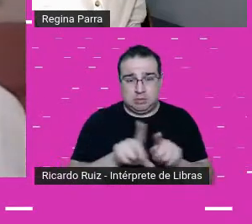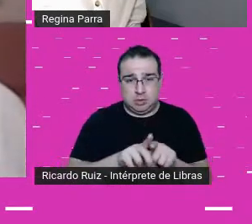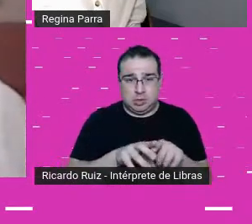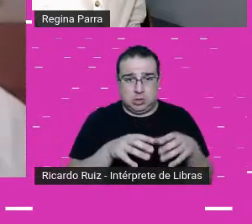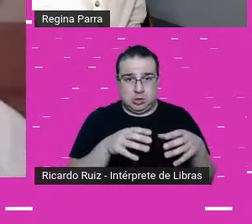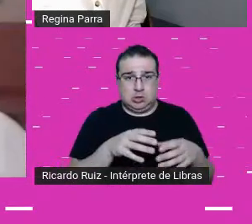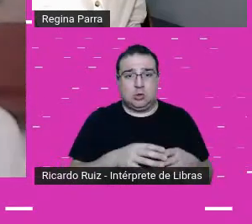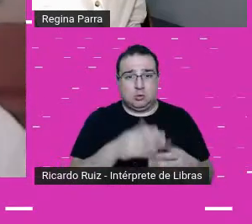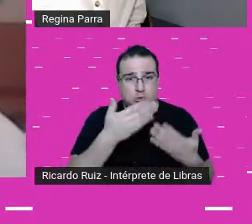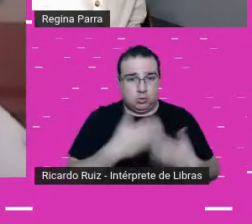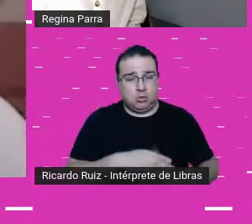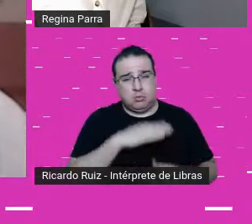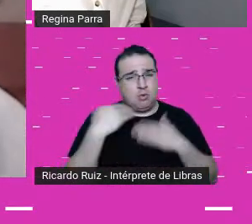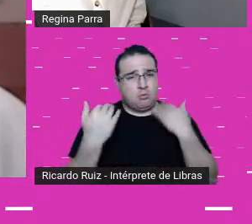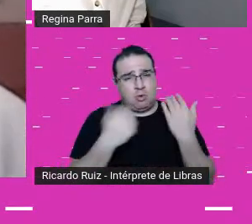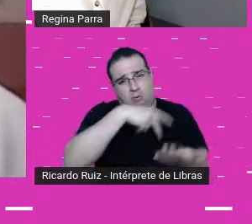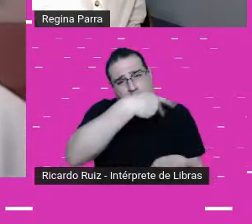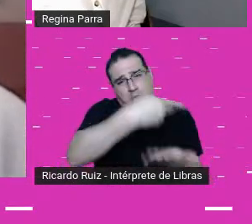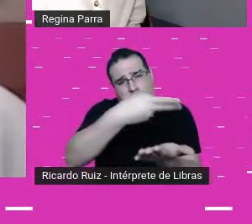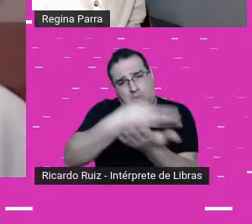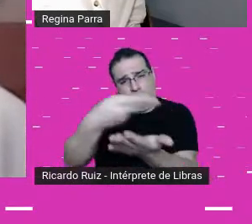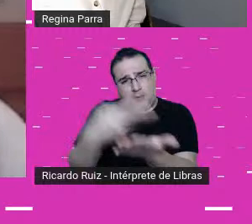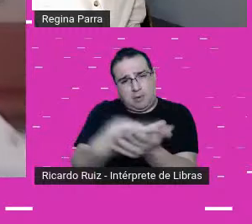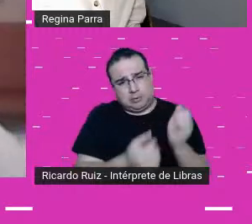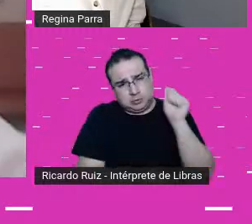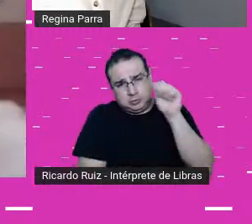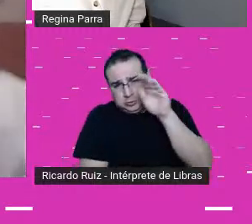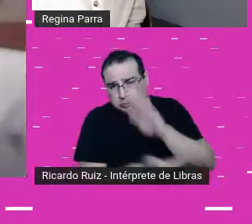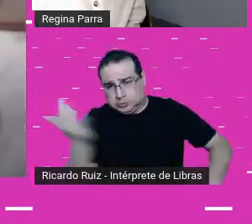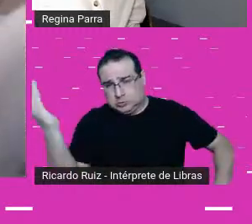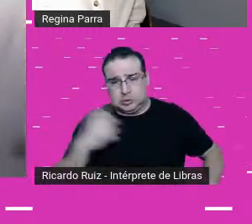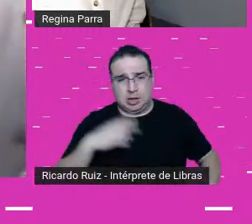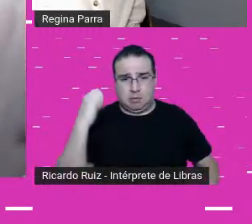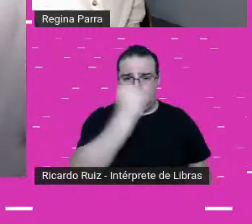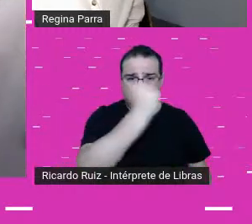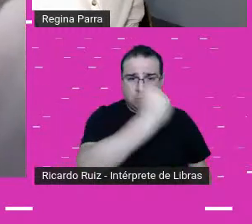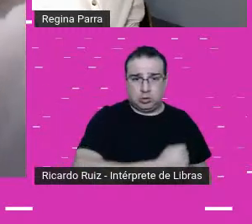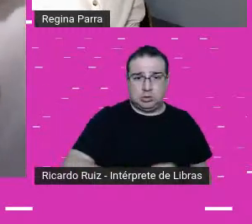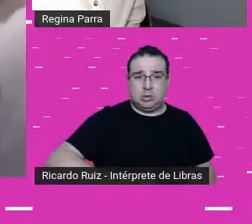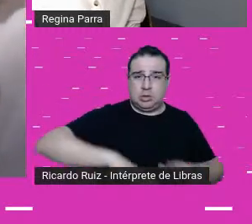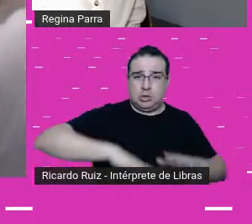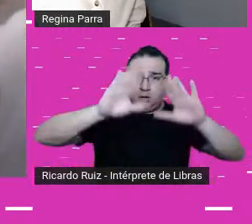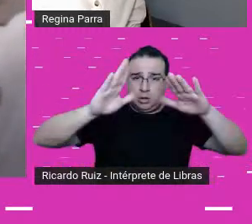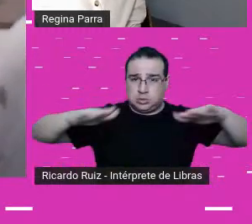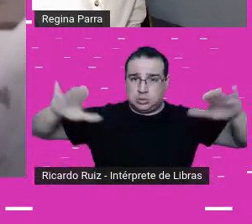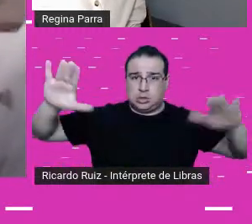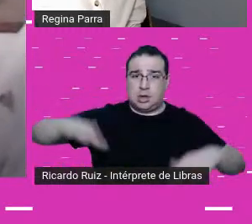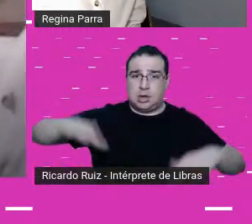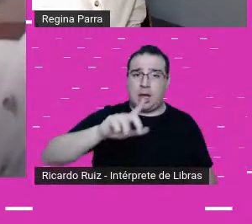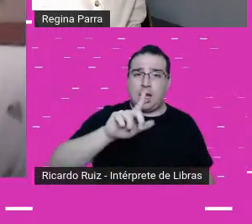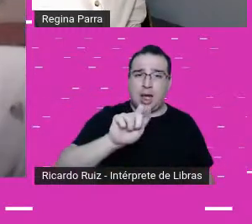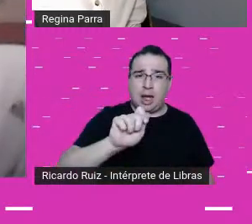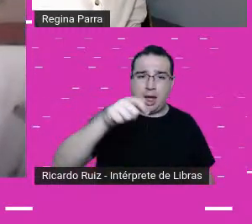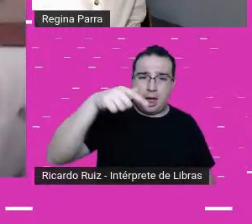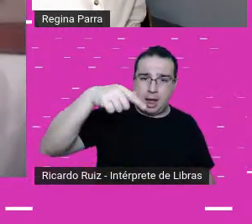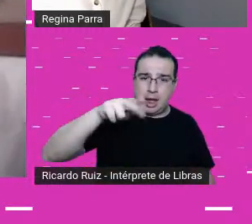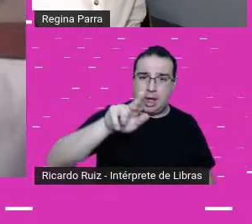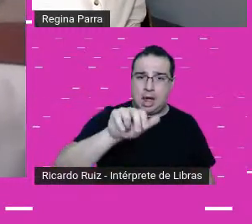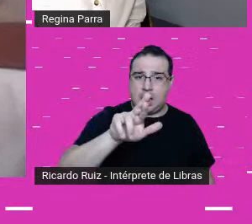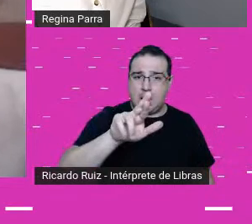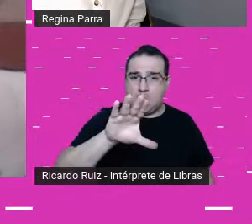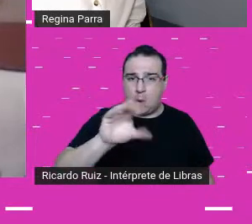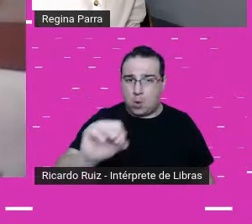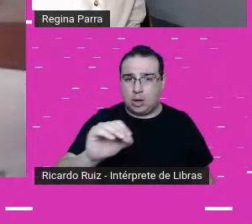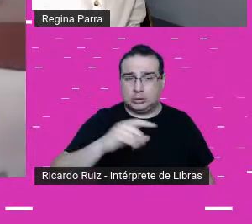filhos assassinados, era um grande aquário, assim, na parede lateral